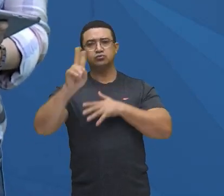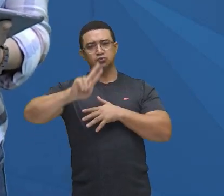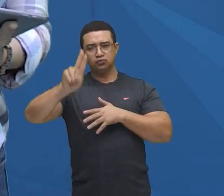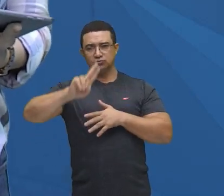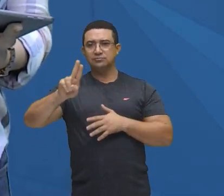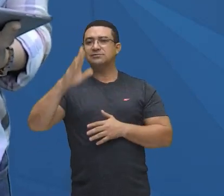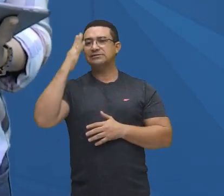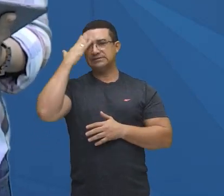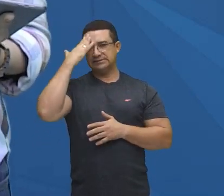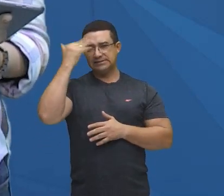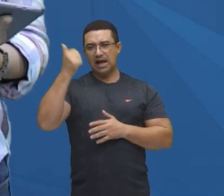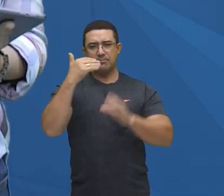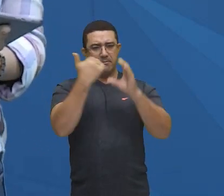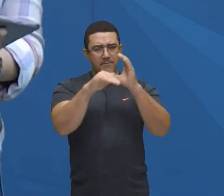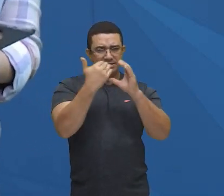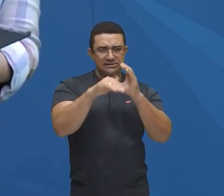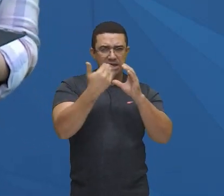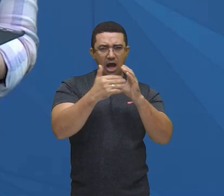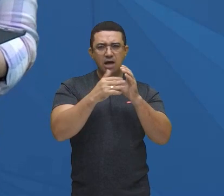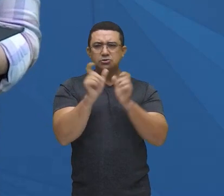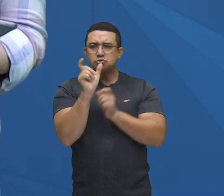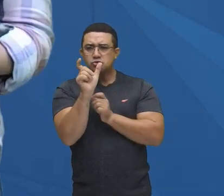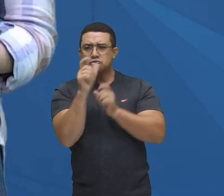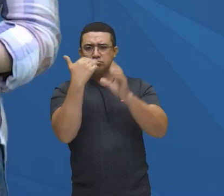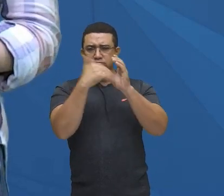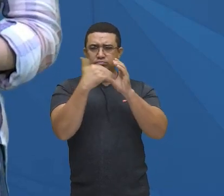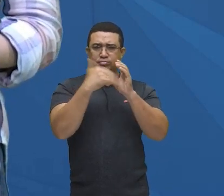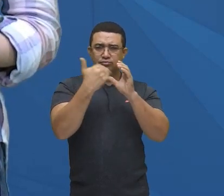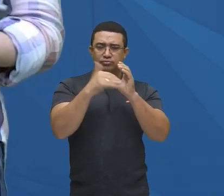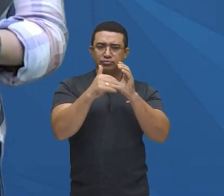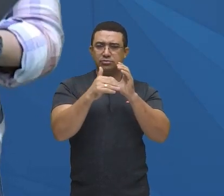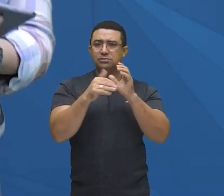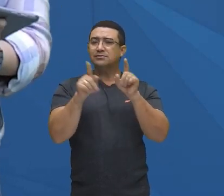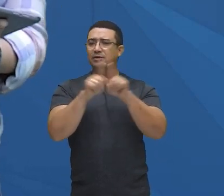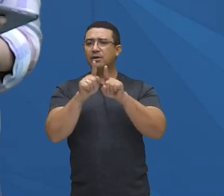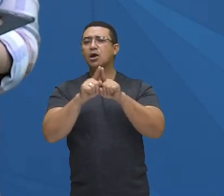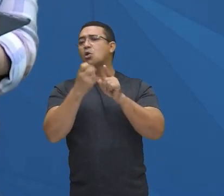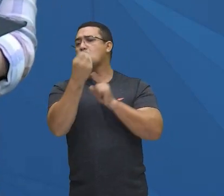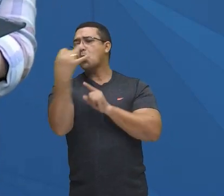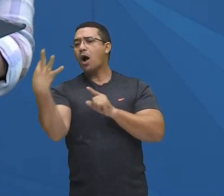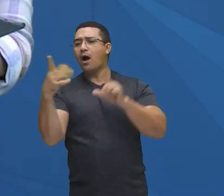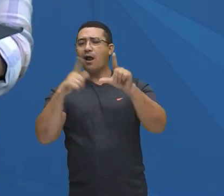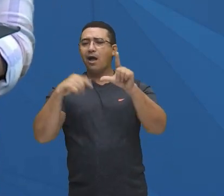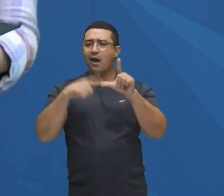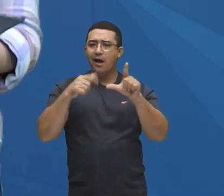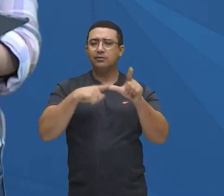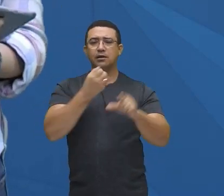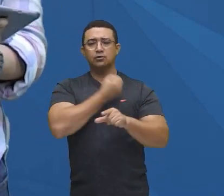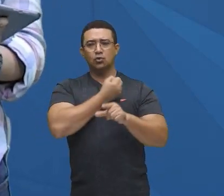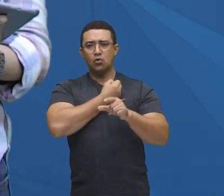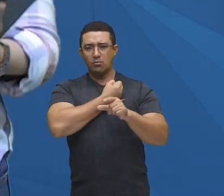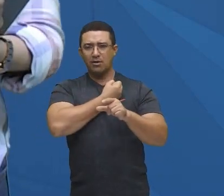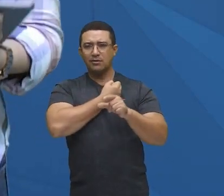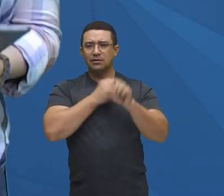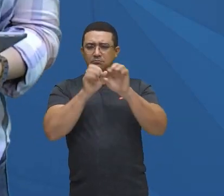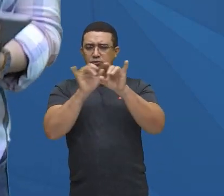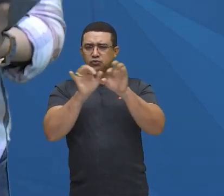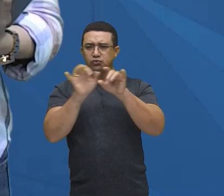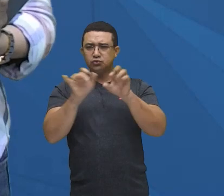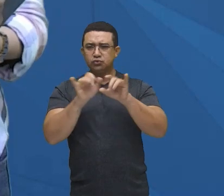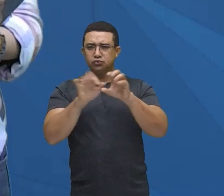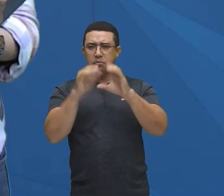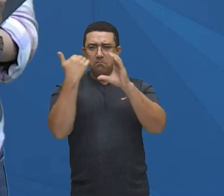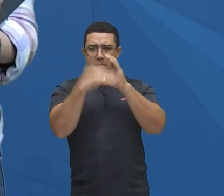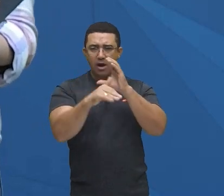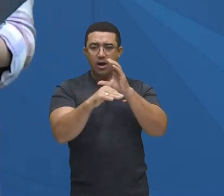colocar ali algumas mensagens curtas, né? Você está vendo aí que esses números de caracteres nas alternativas não possibilitam textos muito extensos, não é? A gente